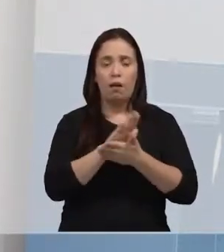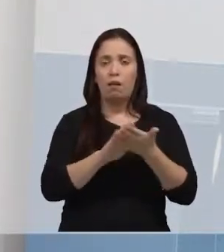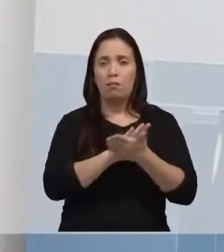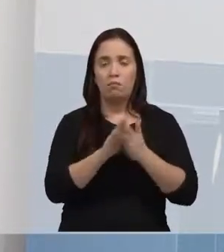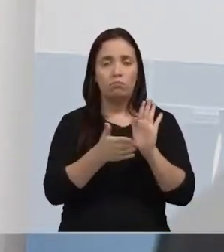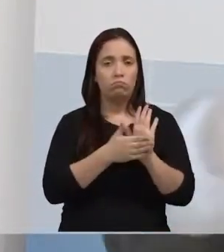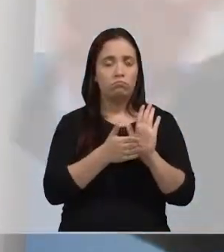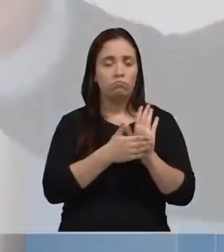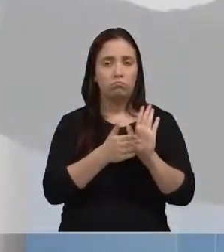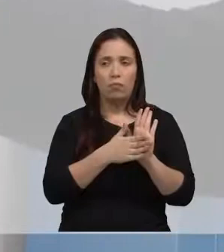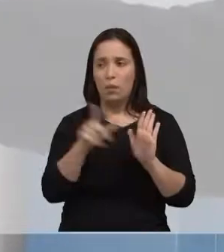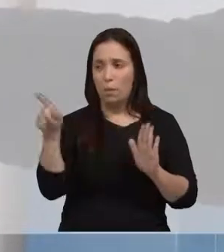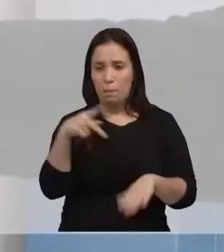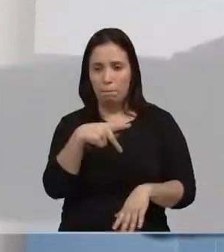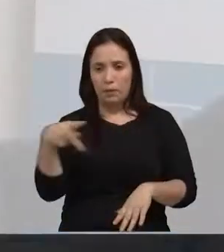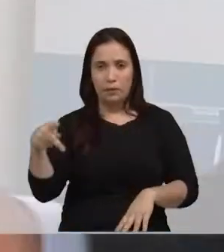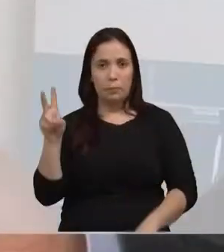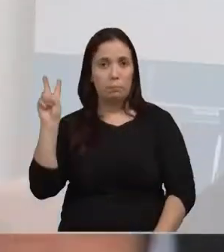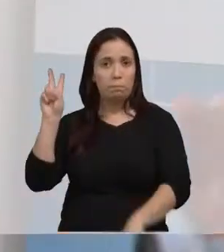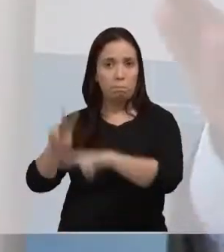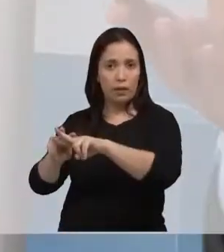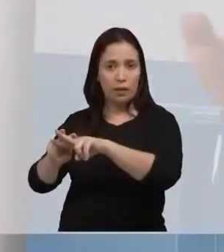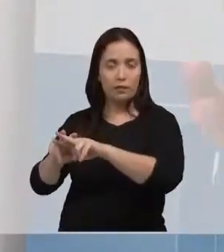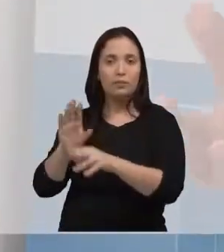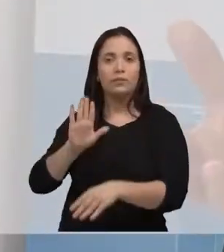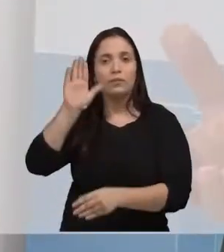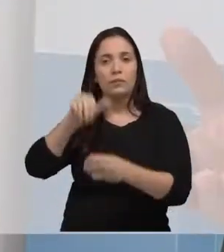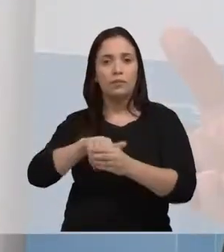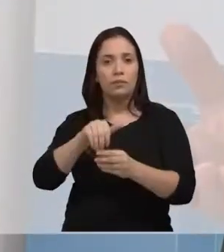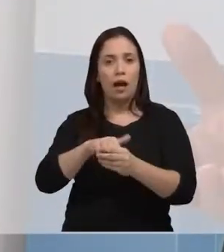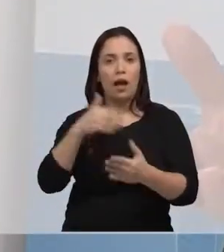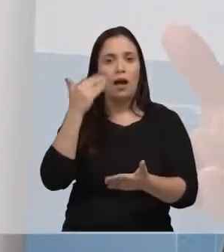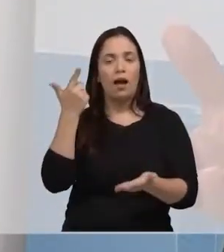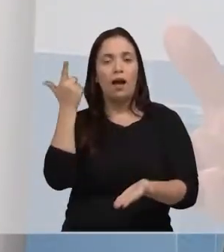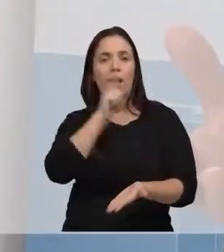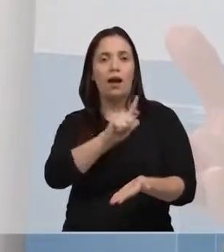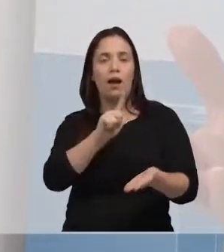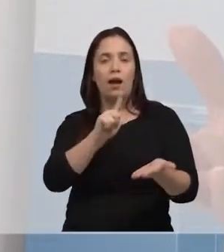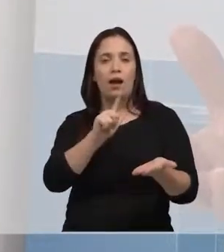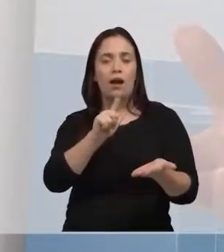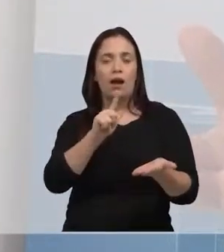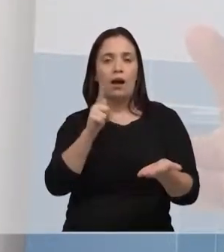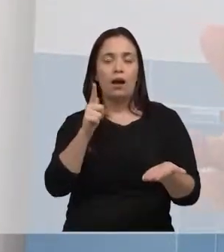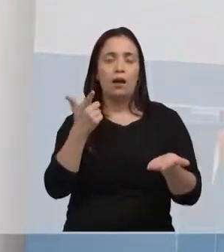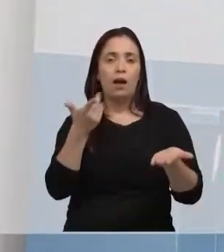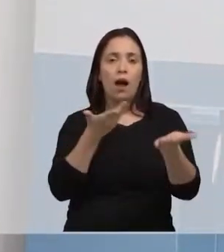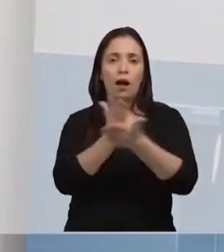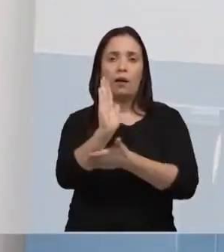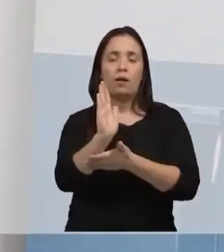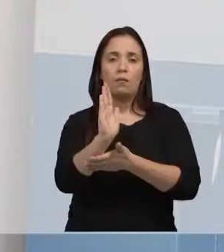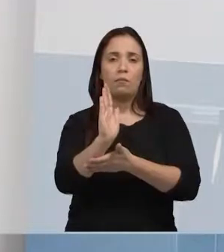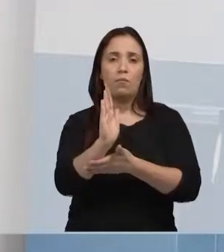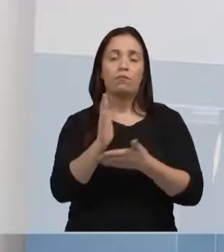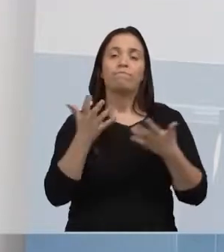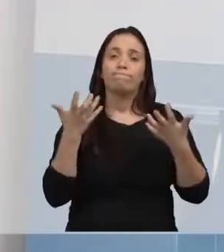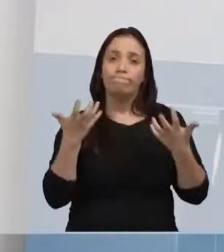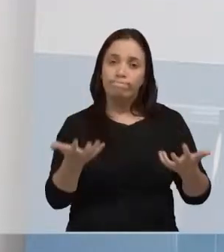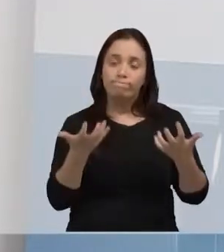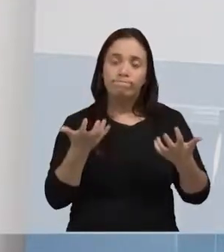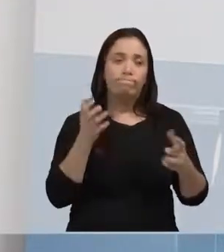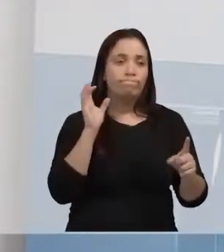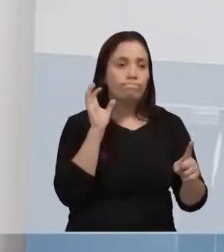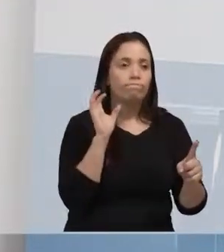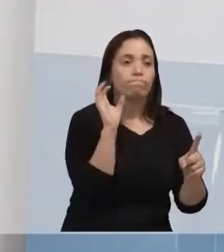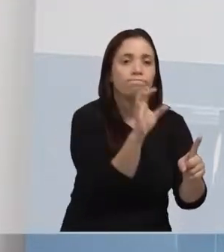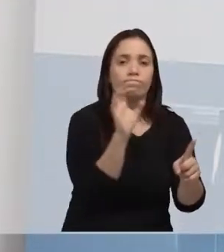Constituição, de um presidente eleito preso. Não existe isso na Constituição brasileira. Hoje nós já temos uma crise. E eles estão querendo levar o país a